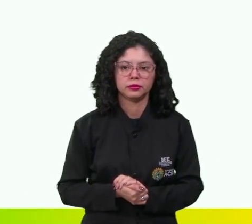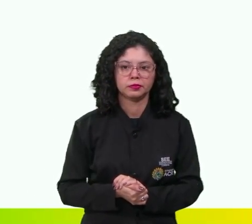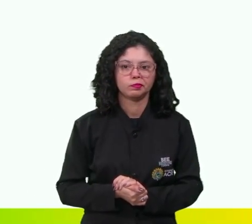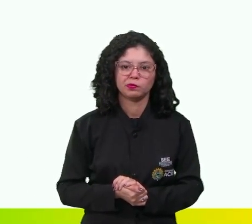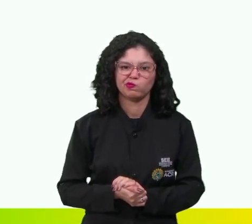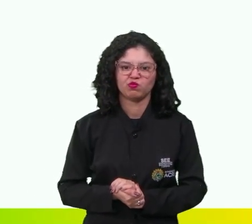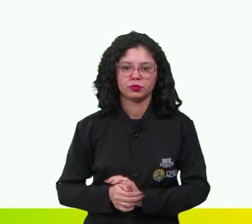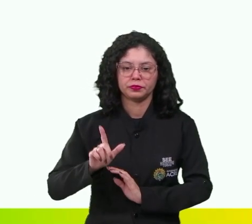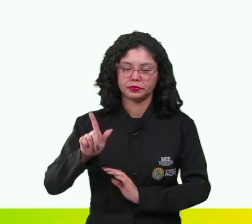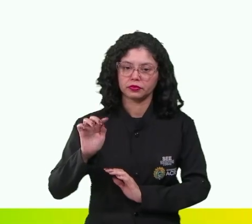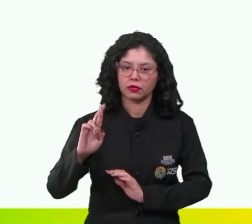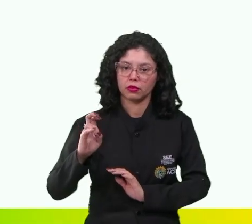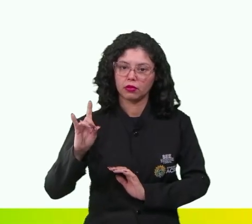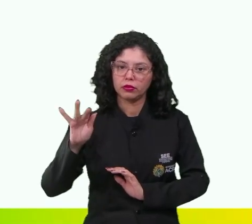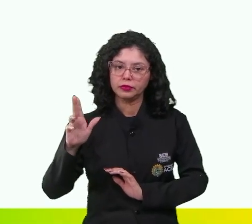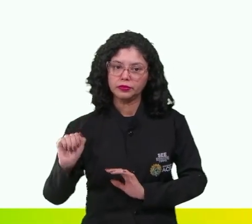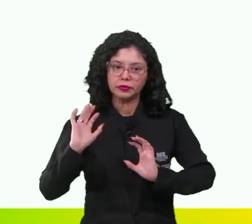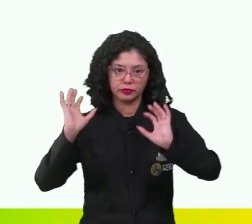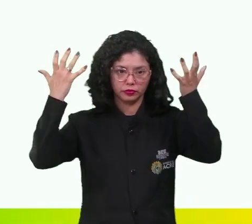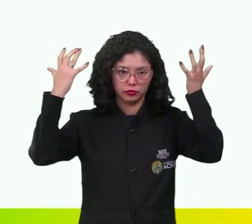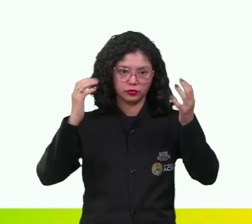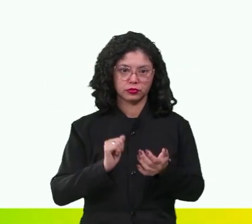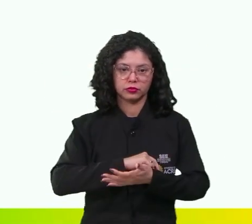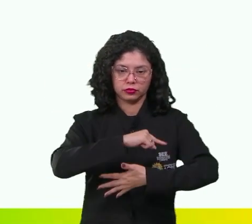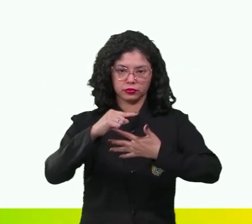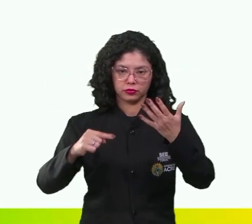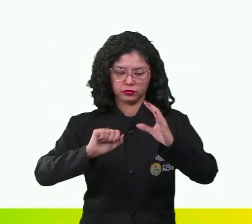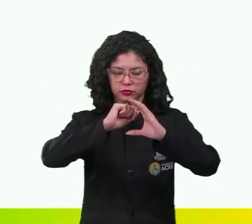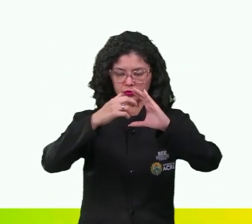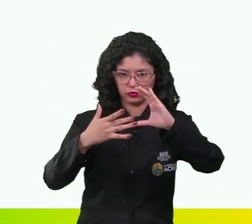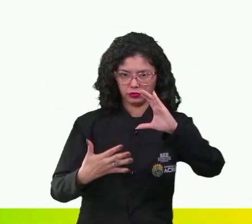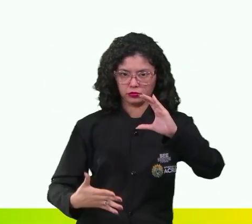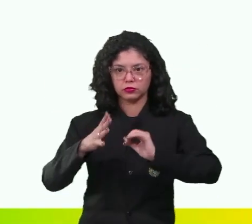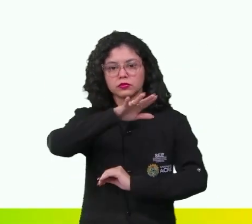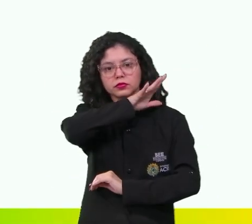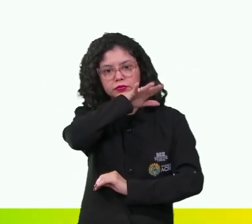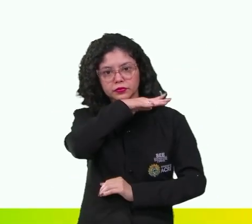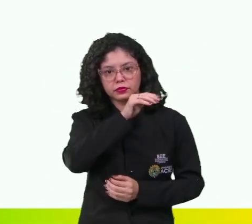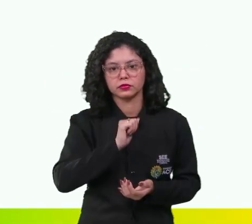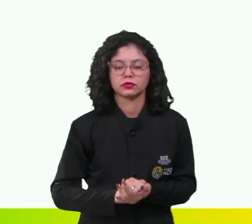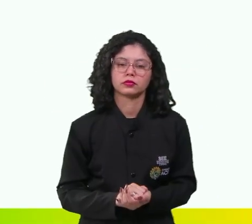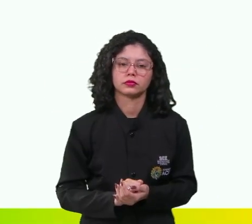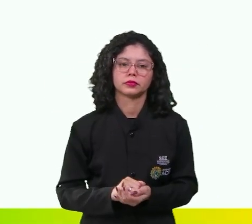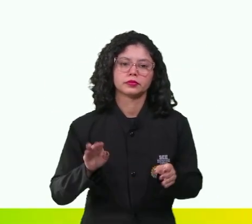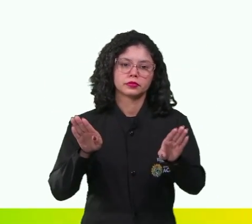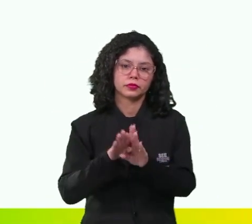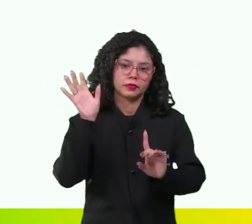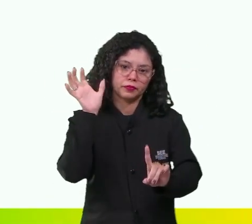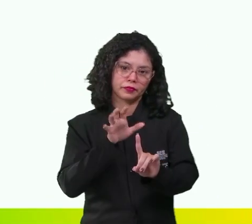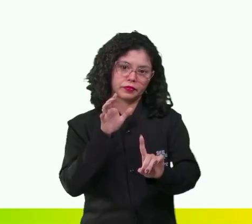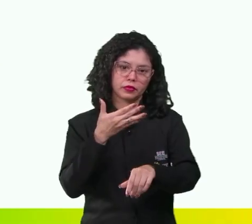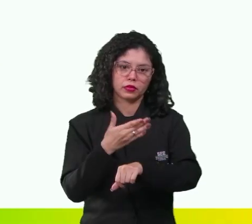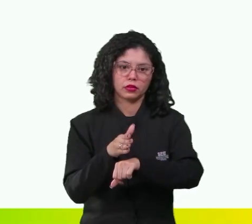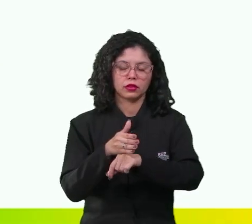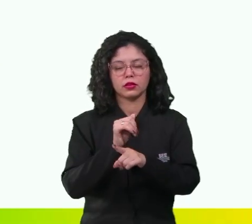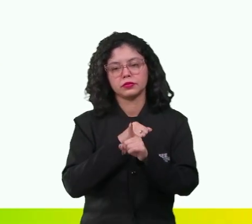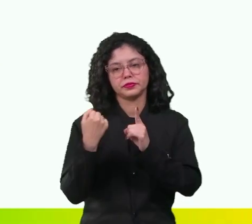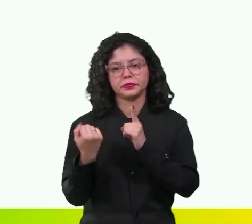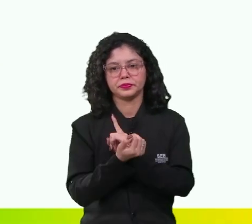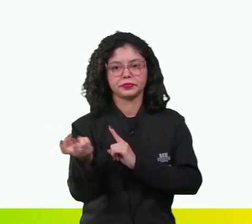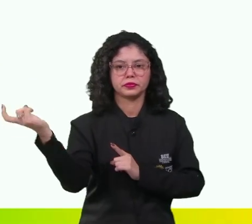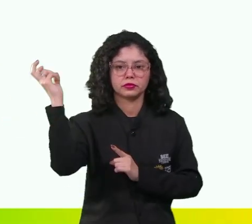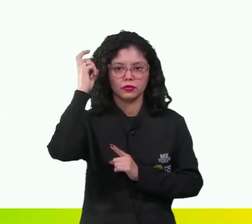A geologia, o clima e a biodiversidade de um lugar influenciam as